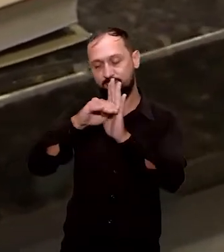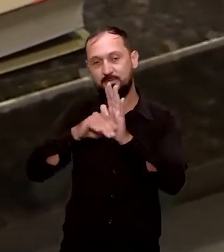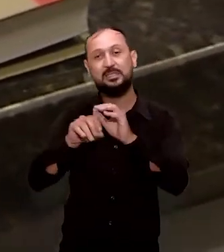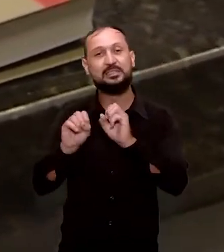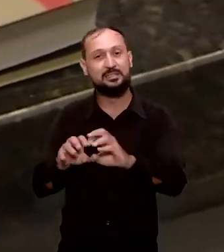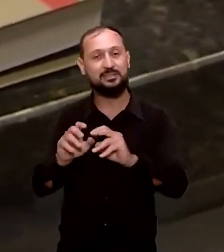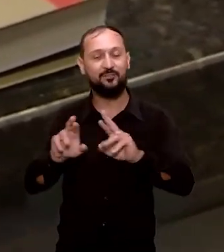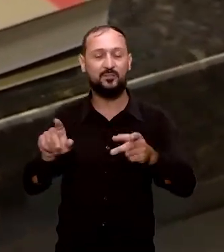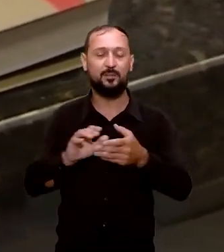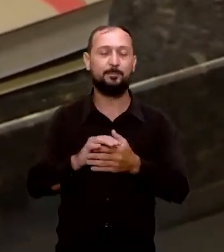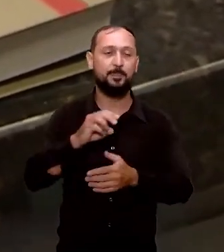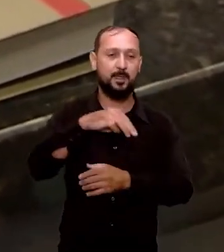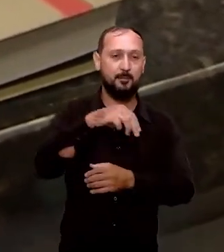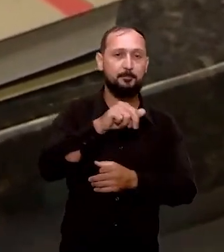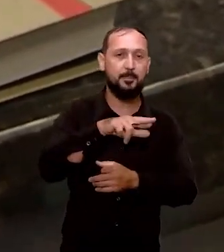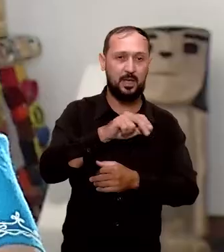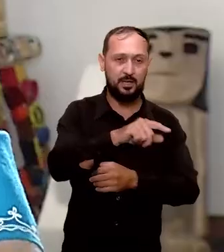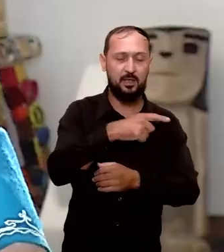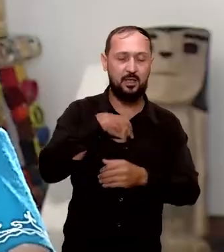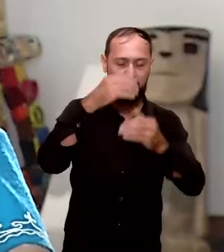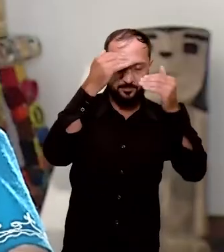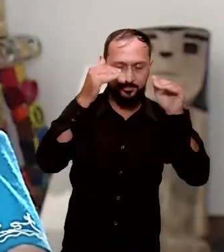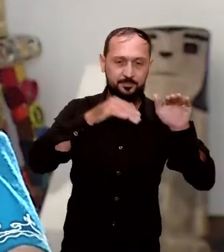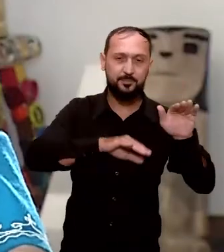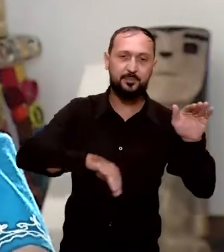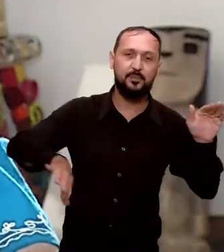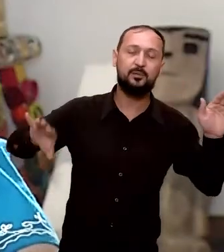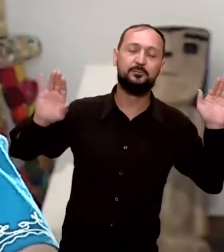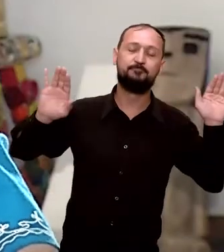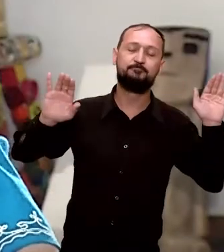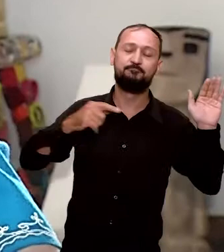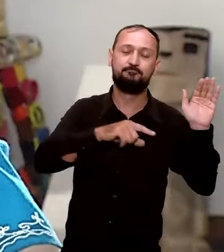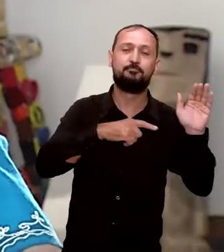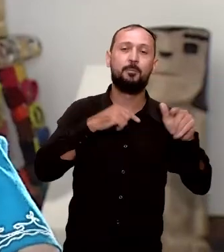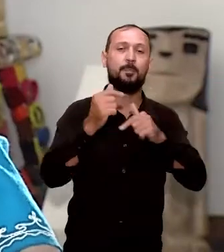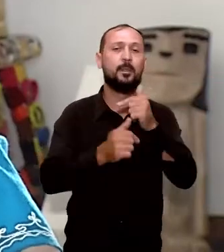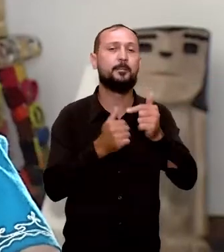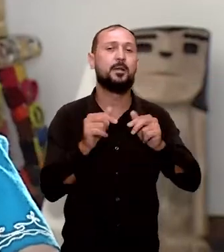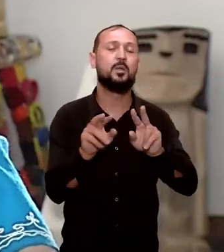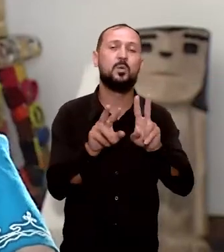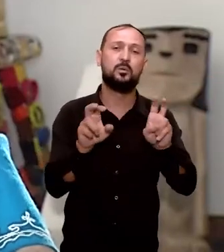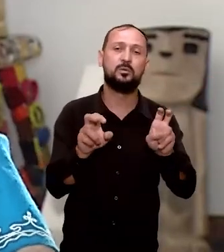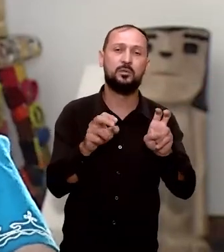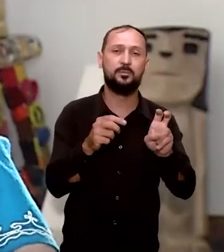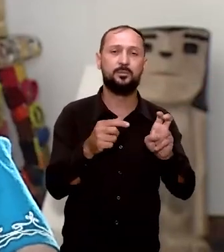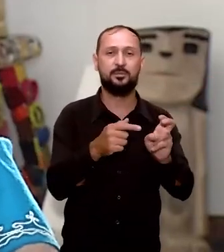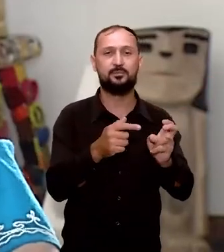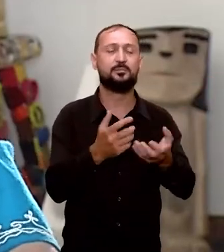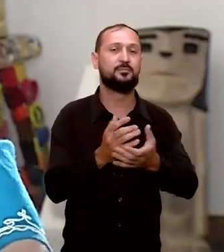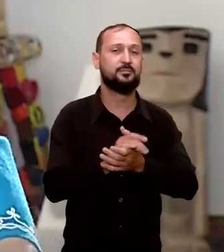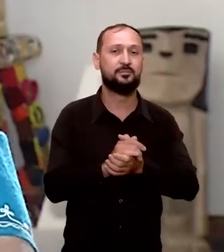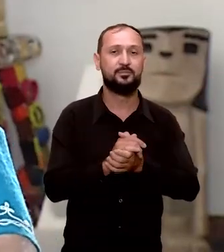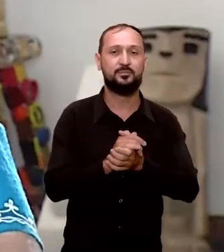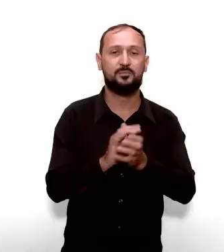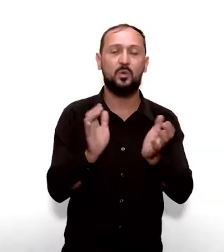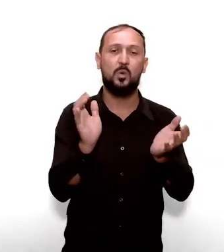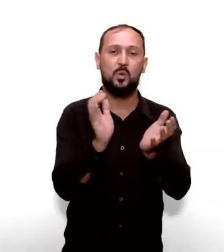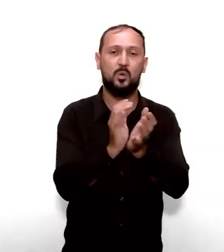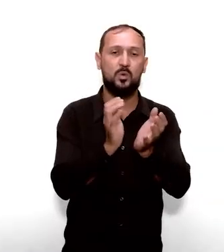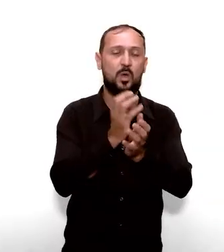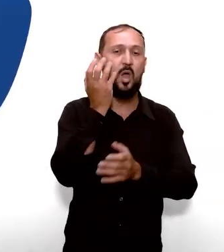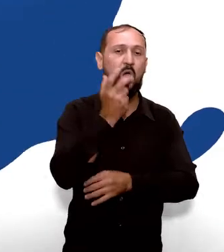são 50 receitas. E a Maria Elvira é coreógrafa e bailarina, ela trabalha